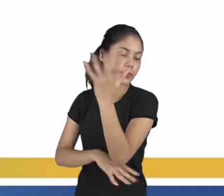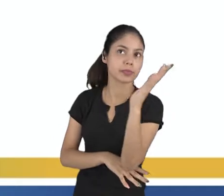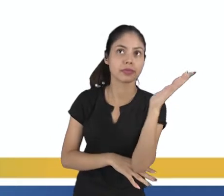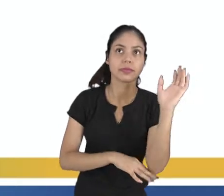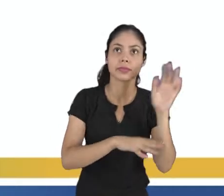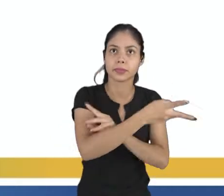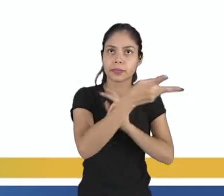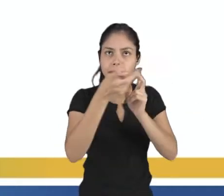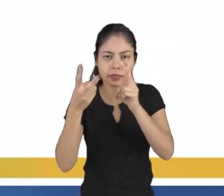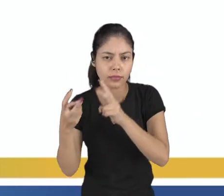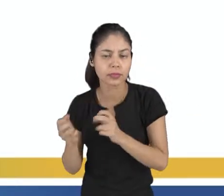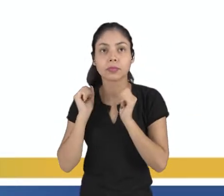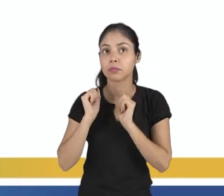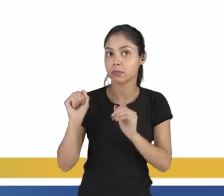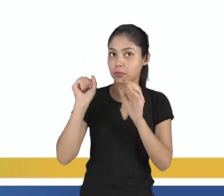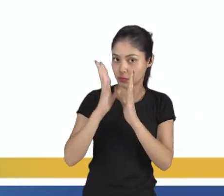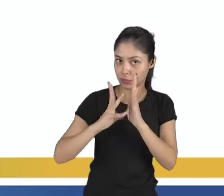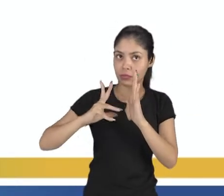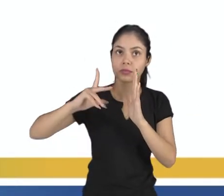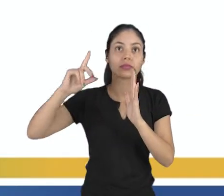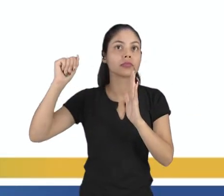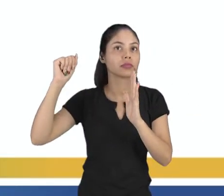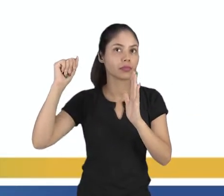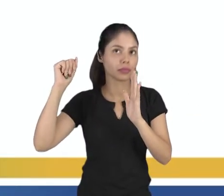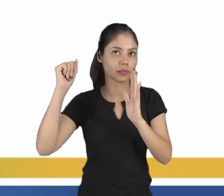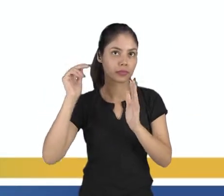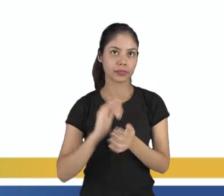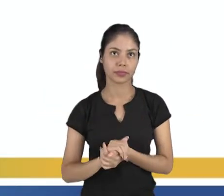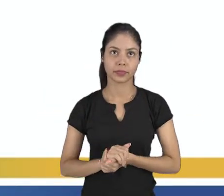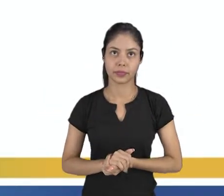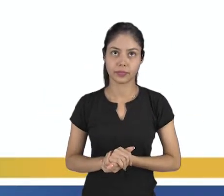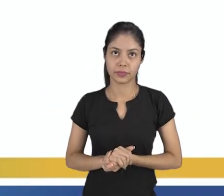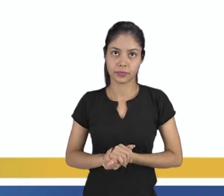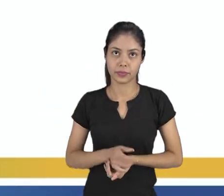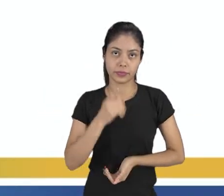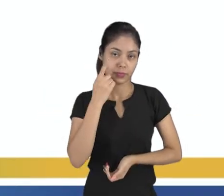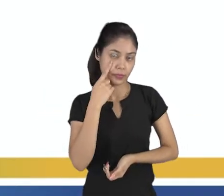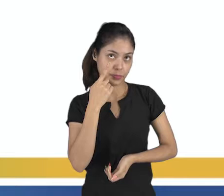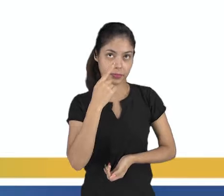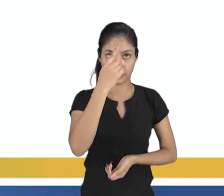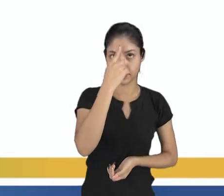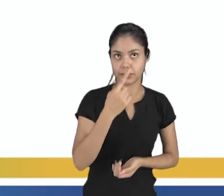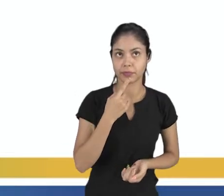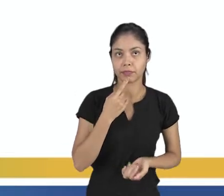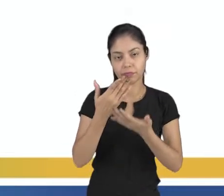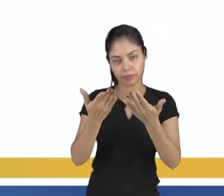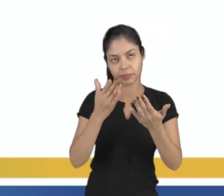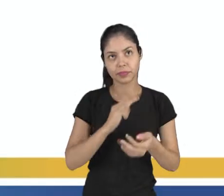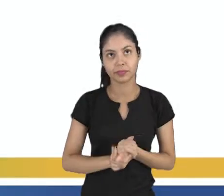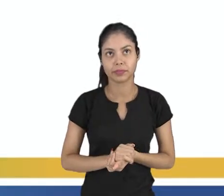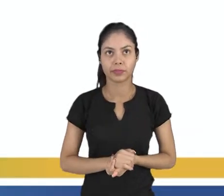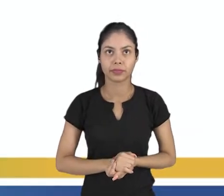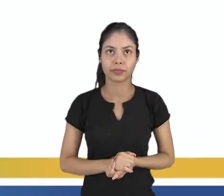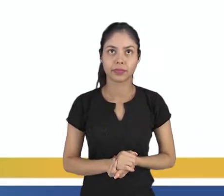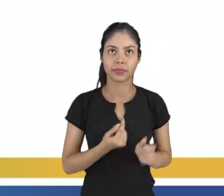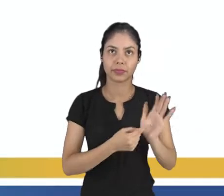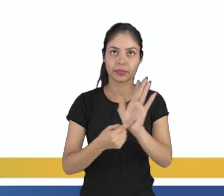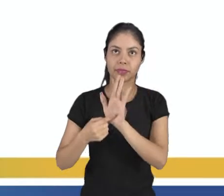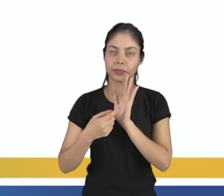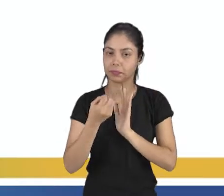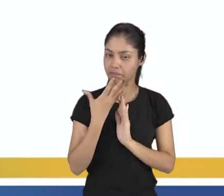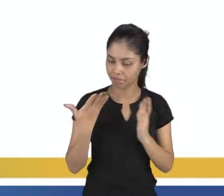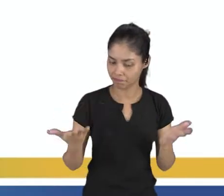e percebeu que poderia reproduzi-los. E aí uma imagem clássica que representa muito bem